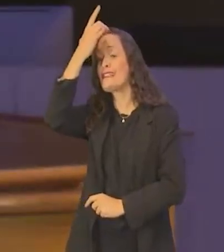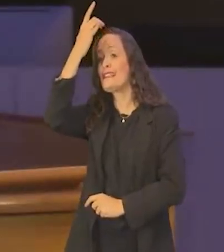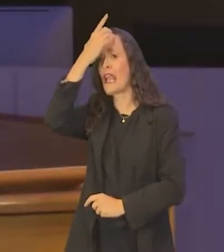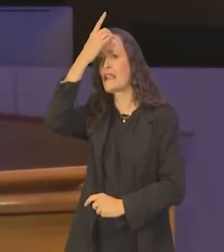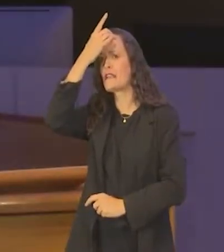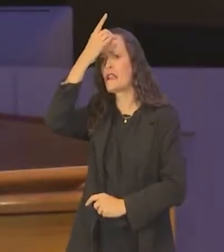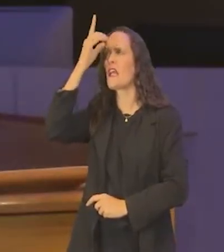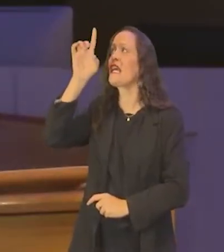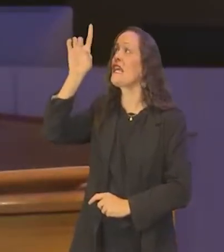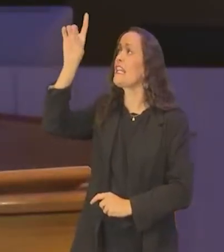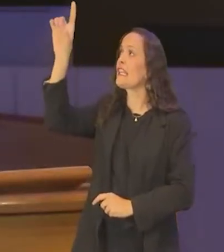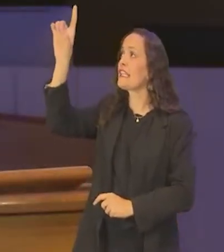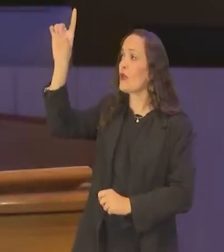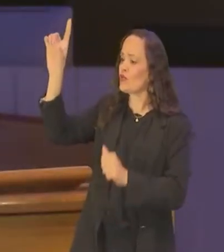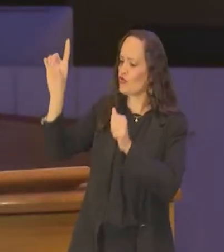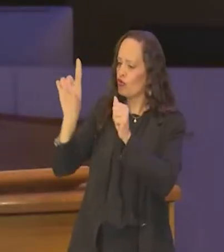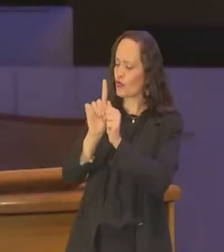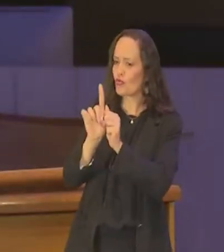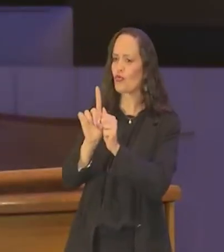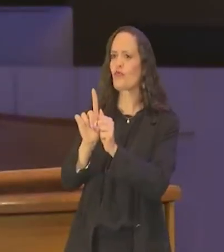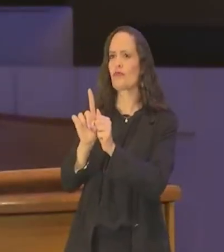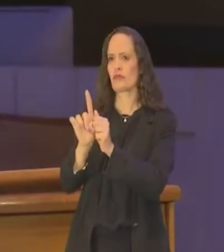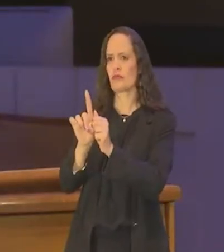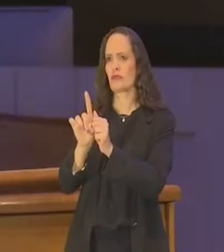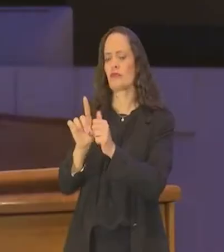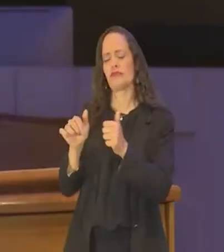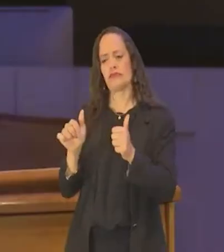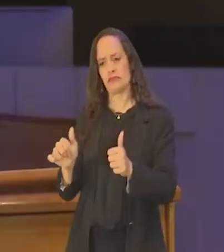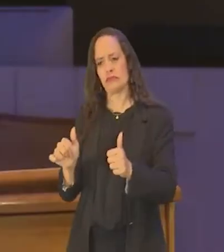é momentâneo,